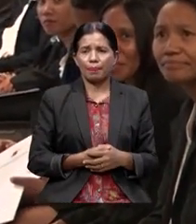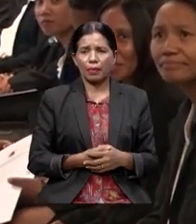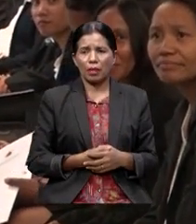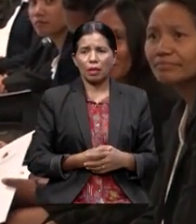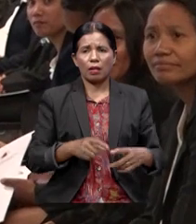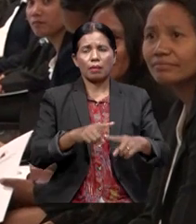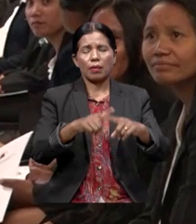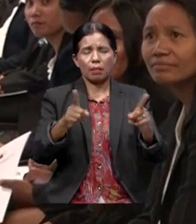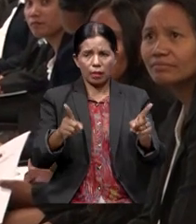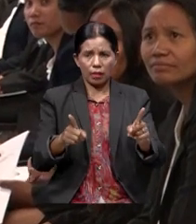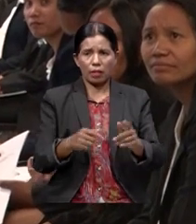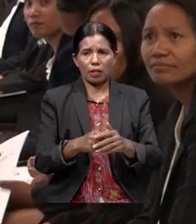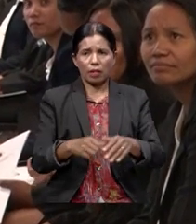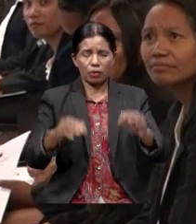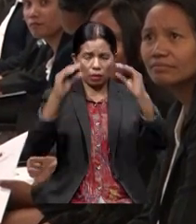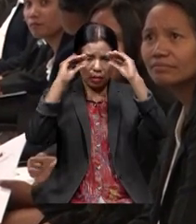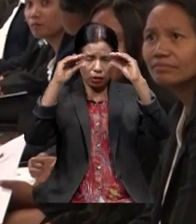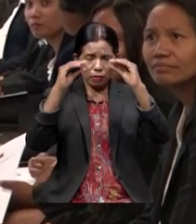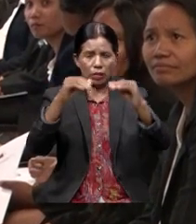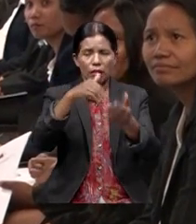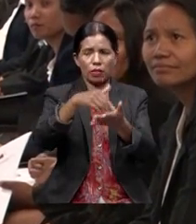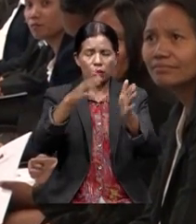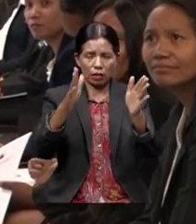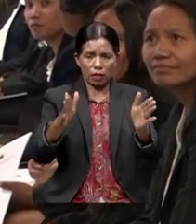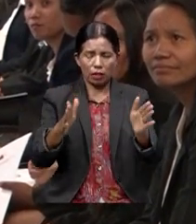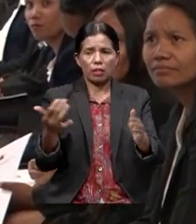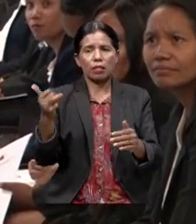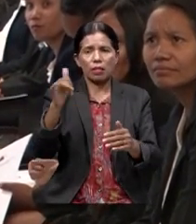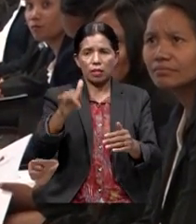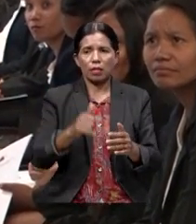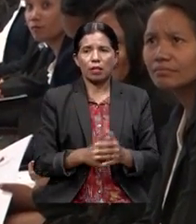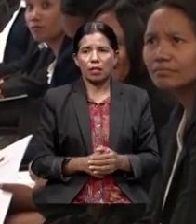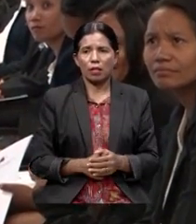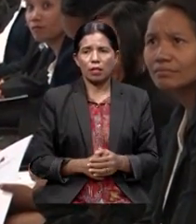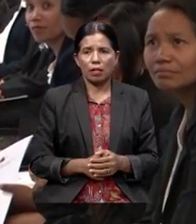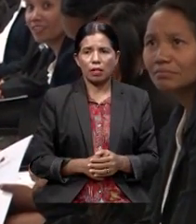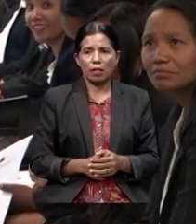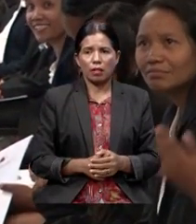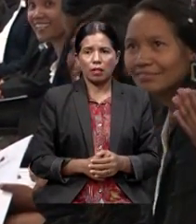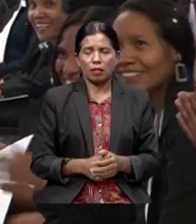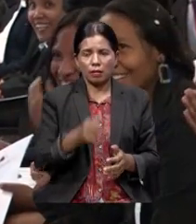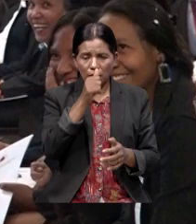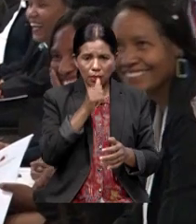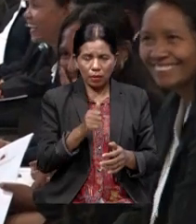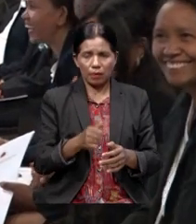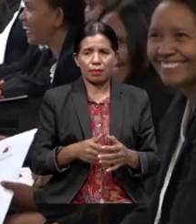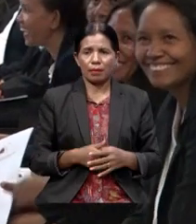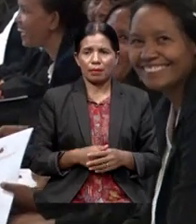para não é, é que eu não amei, e de dar no limão, e de dar, amei de boa, de base.